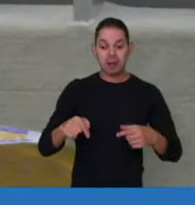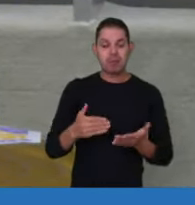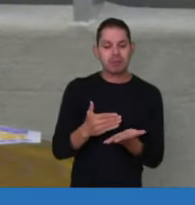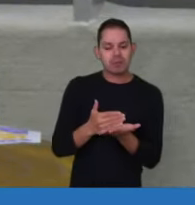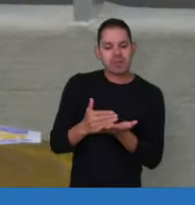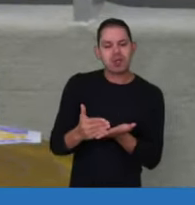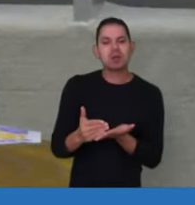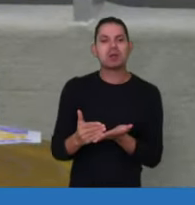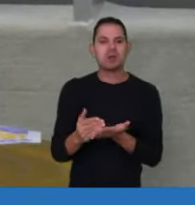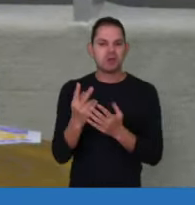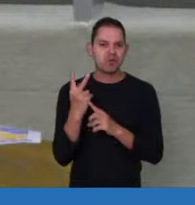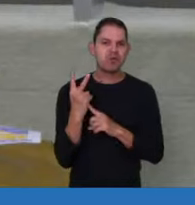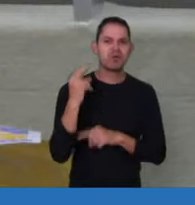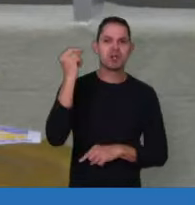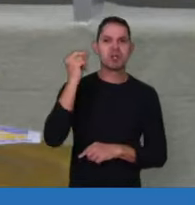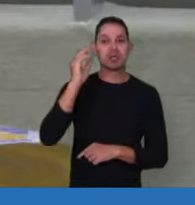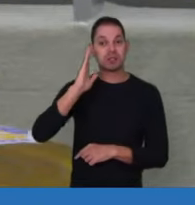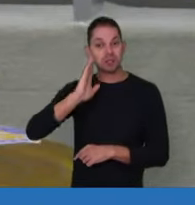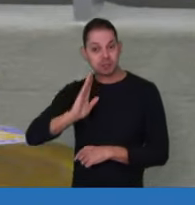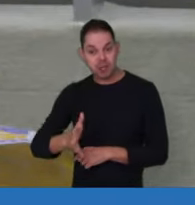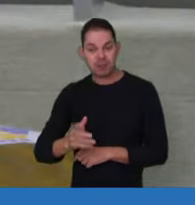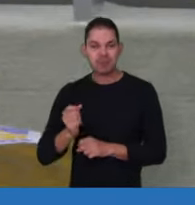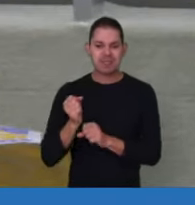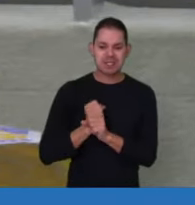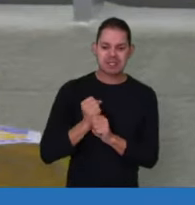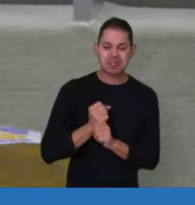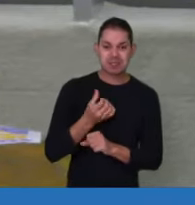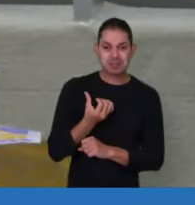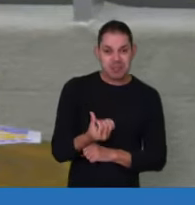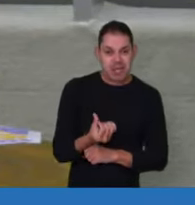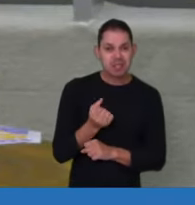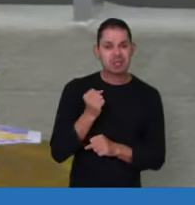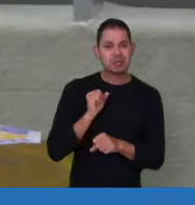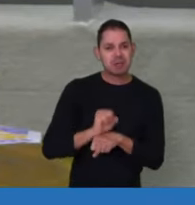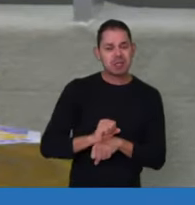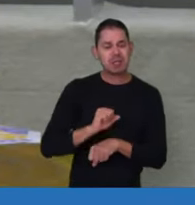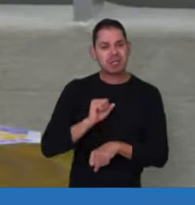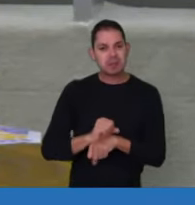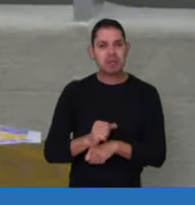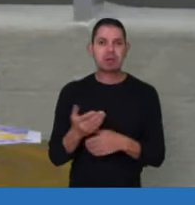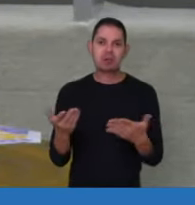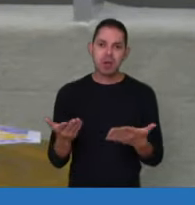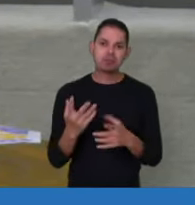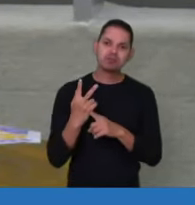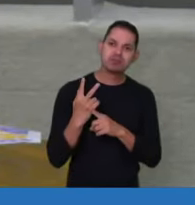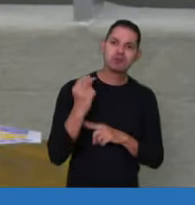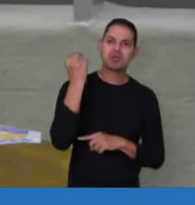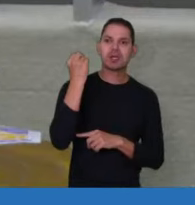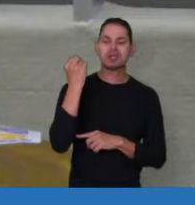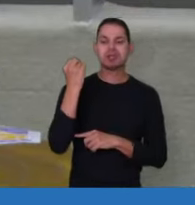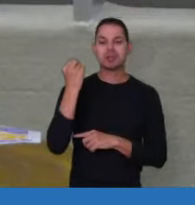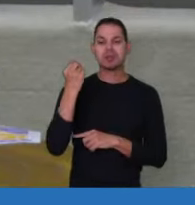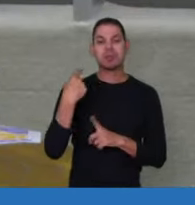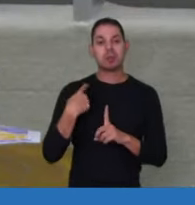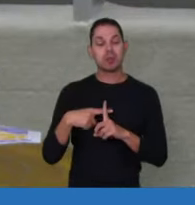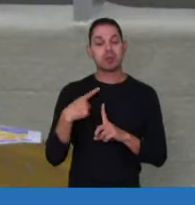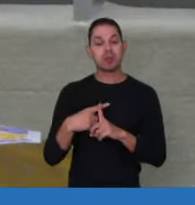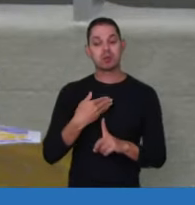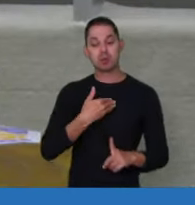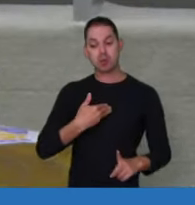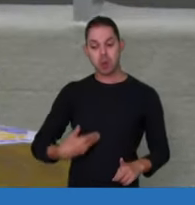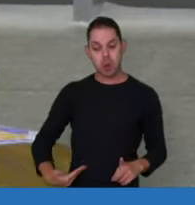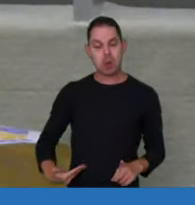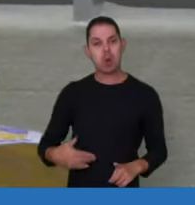etapa vitoriosa, depois de 6 anos, mas ainda assim vitoriosa, e fruto de um governo que tem